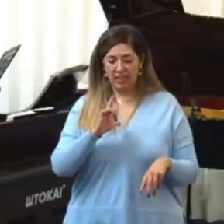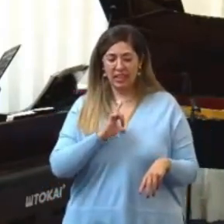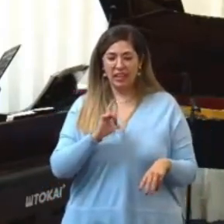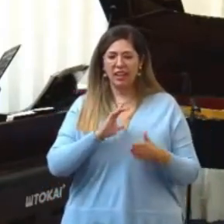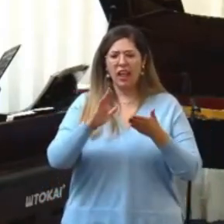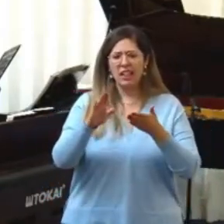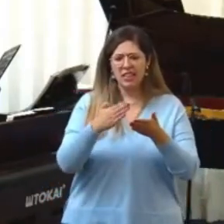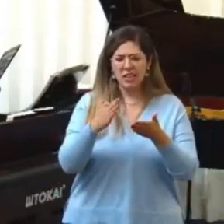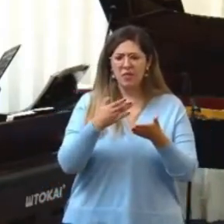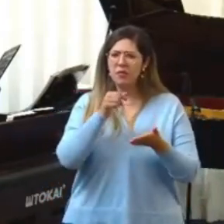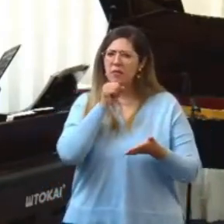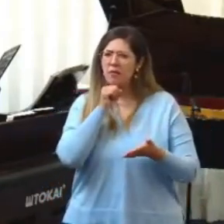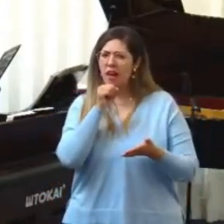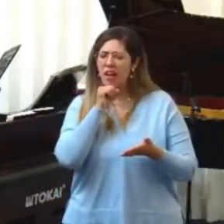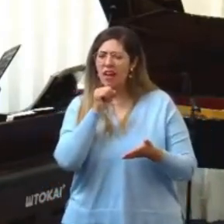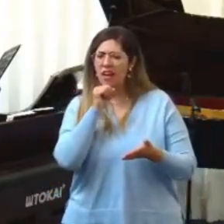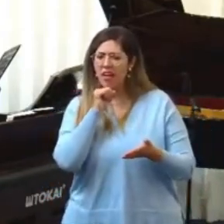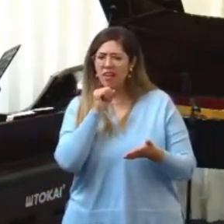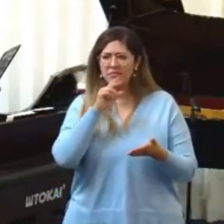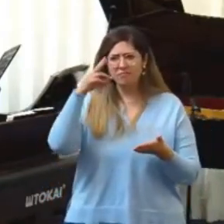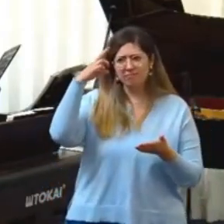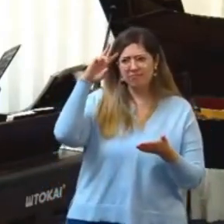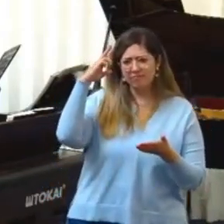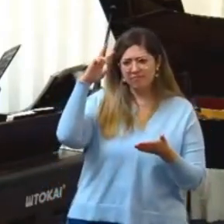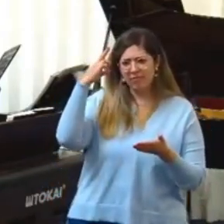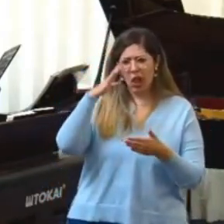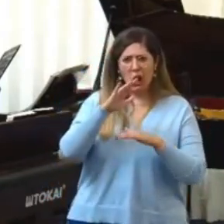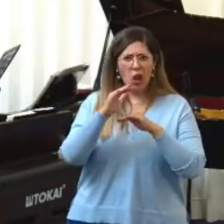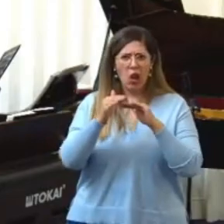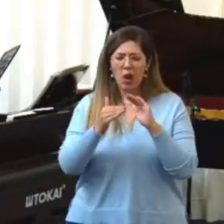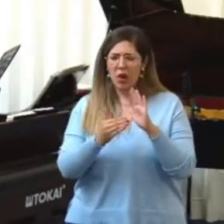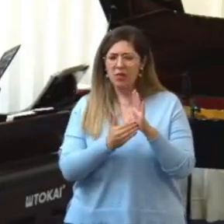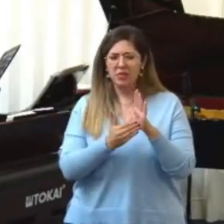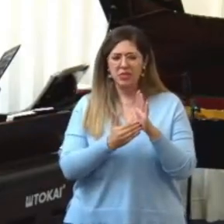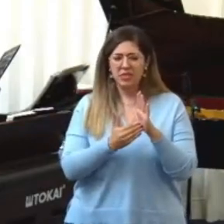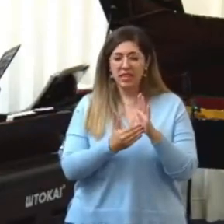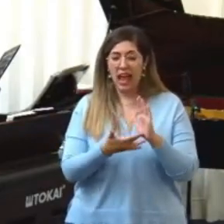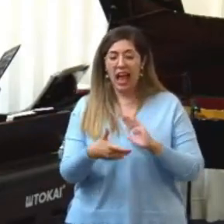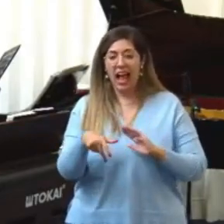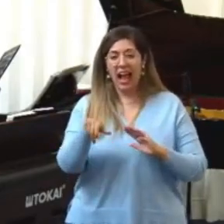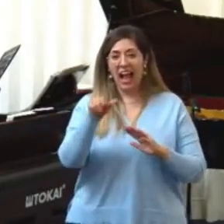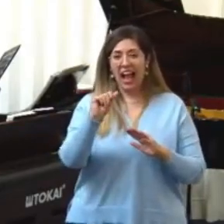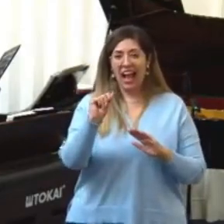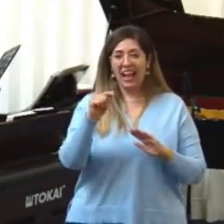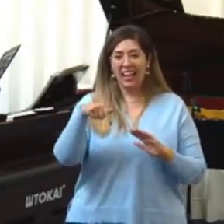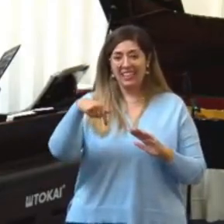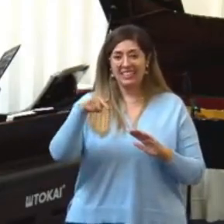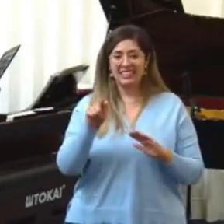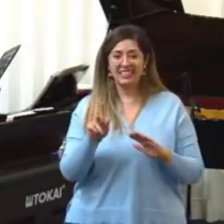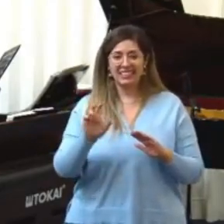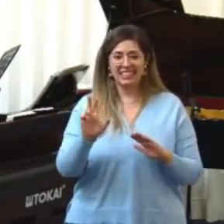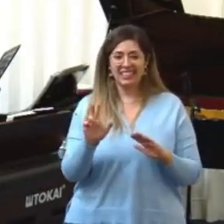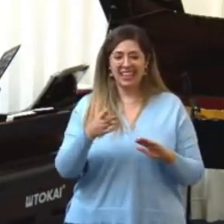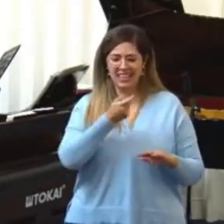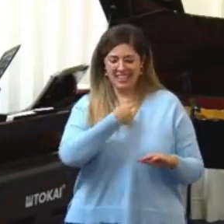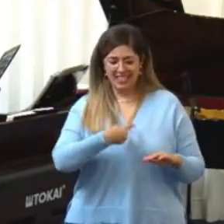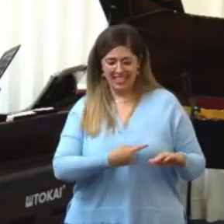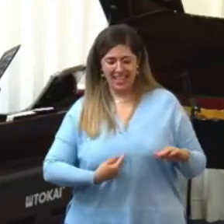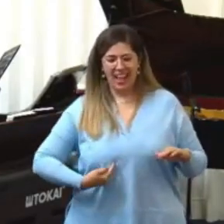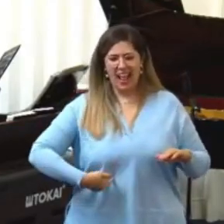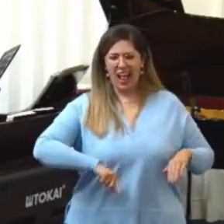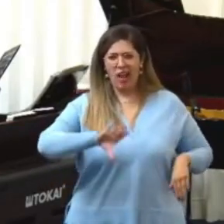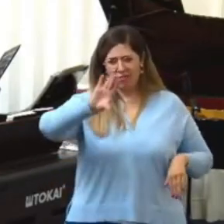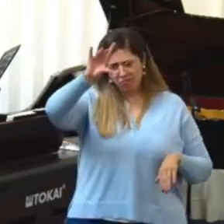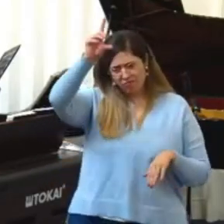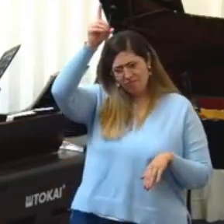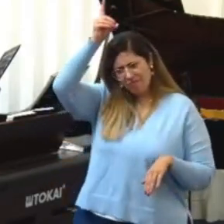livros antigos, as lendas e os mitos, Aquiles e o seu ouro, Hércules e os seus dons,